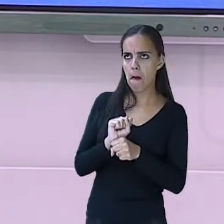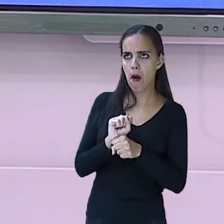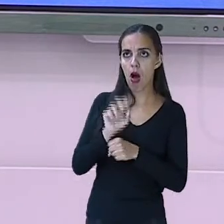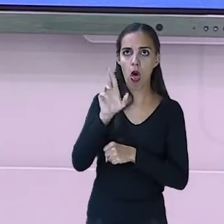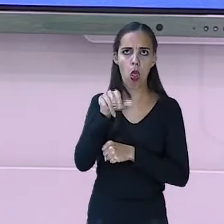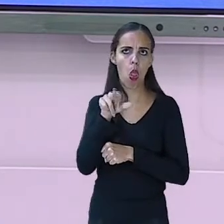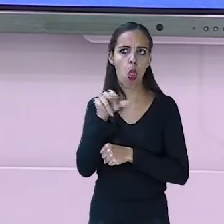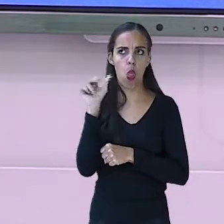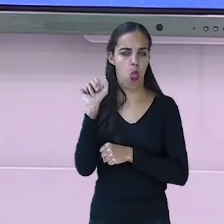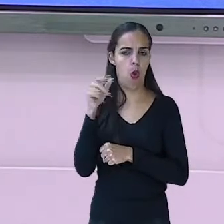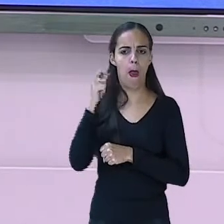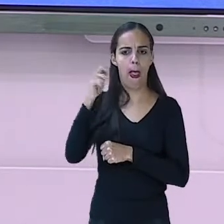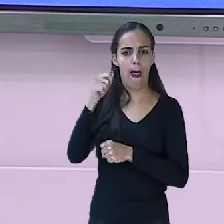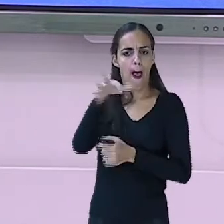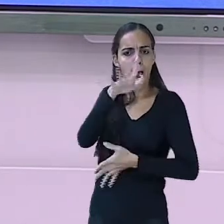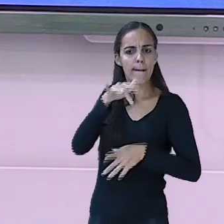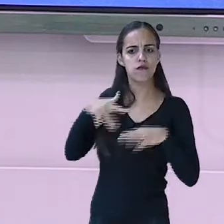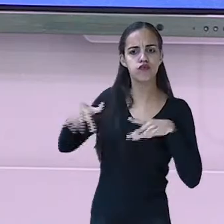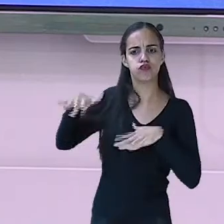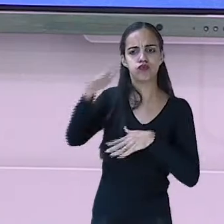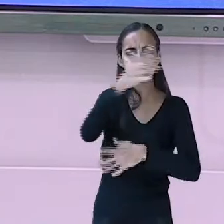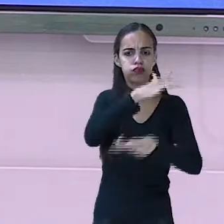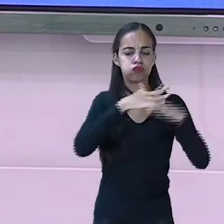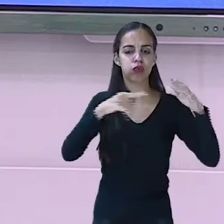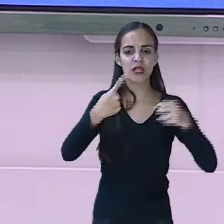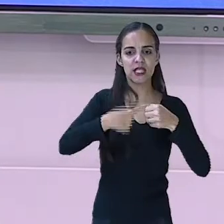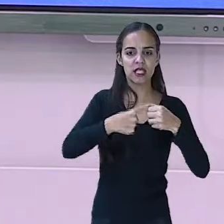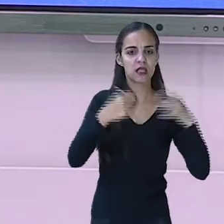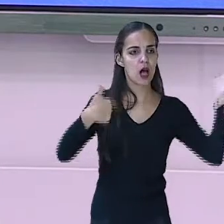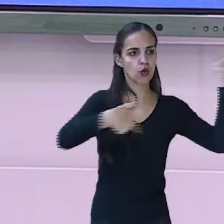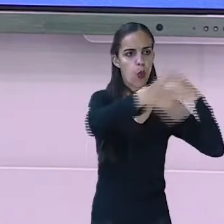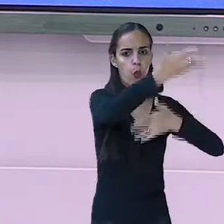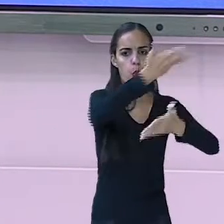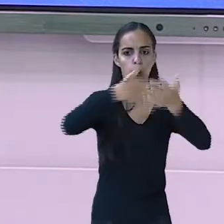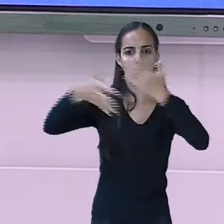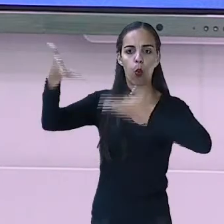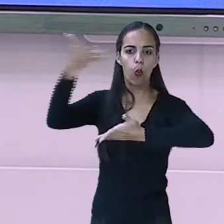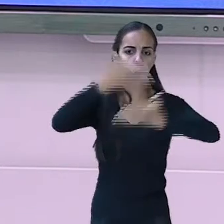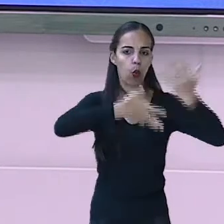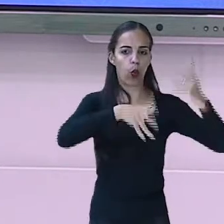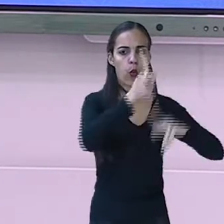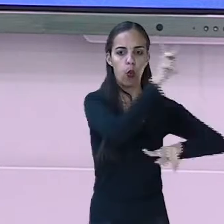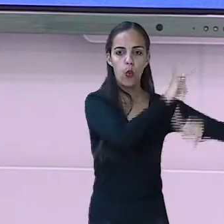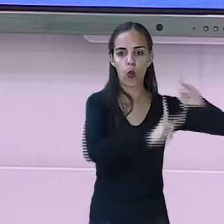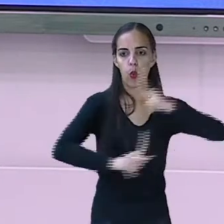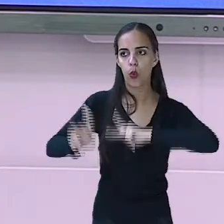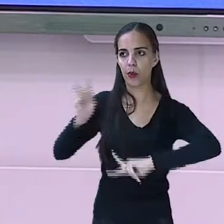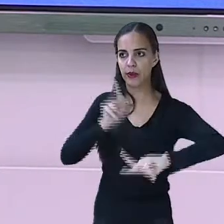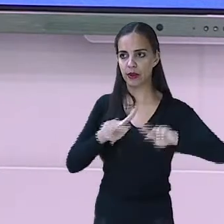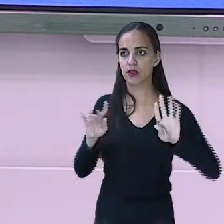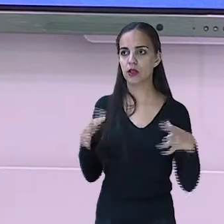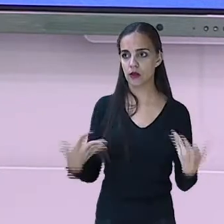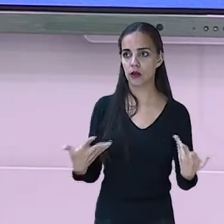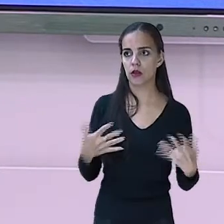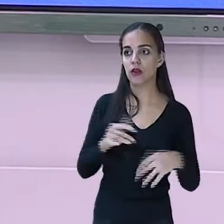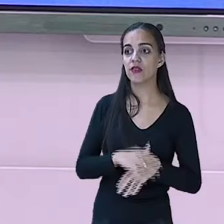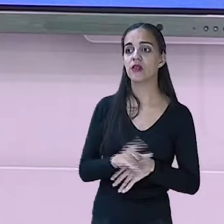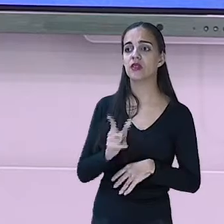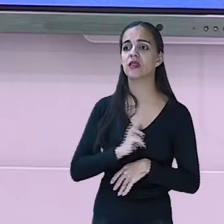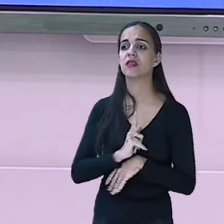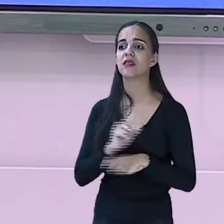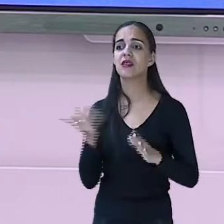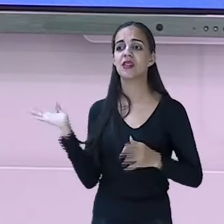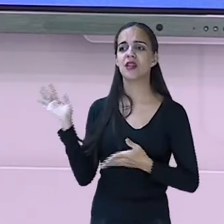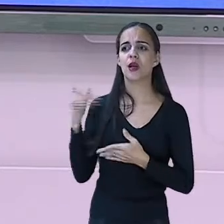Então, o ar leva substâncias de um lugar para outro e aqui para nós, onde a gente vive, ele